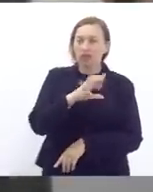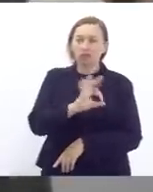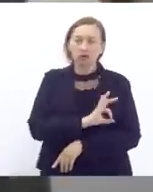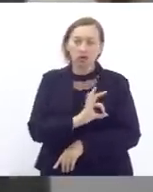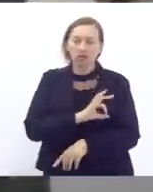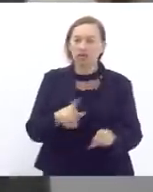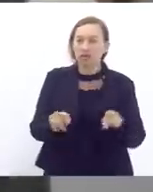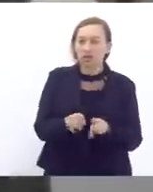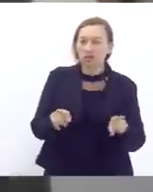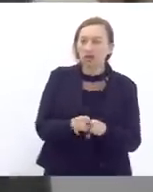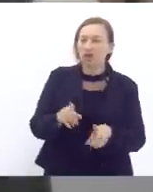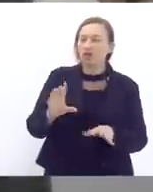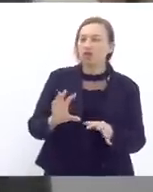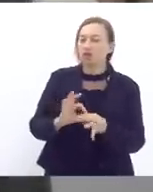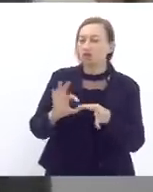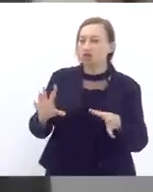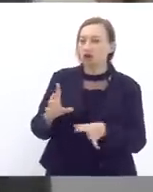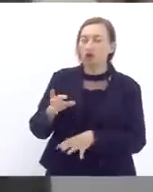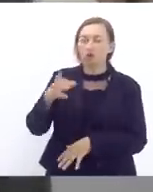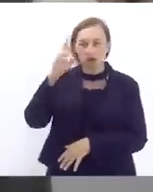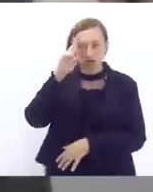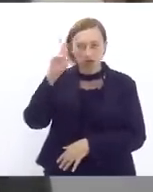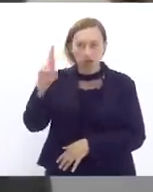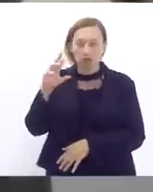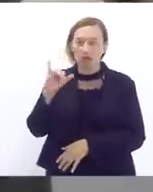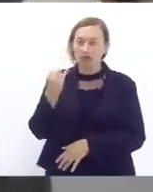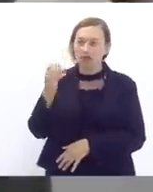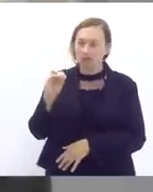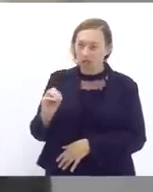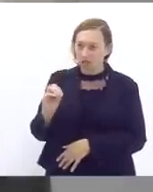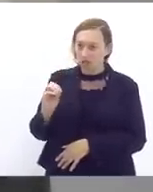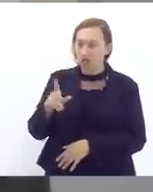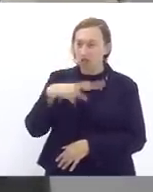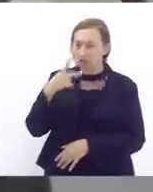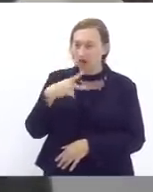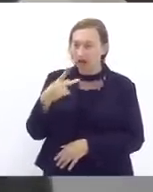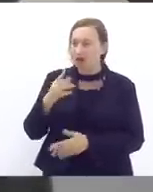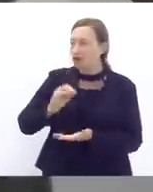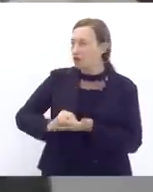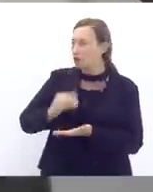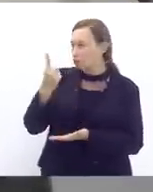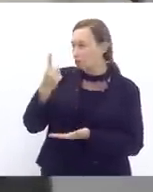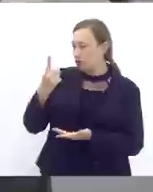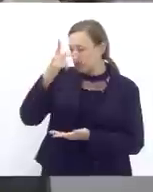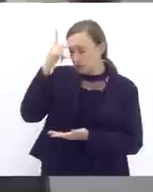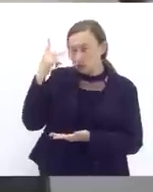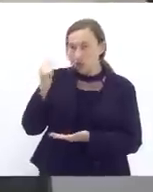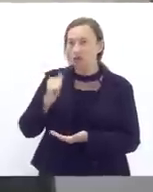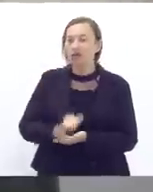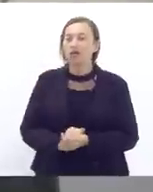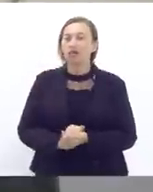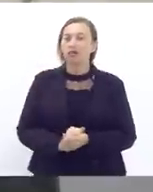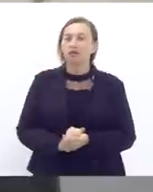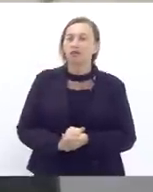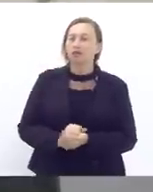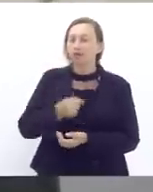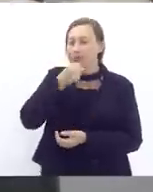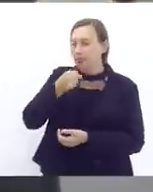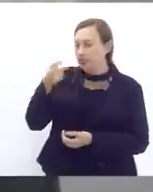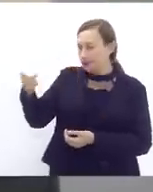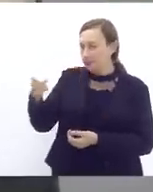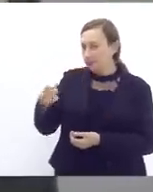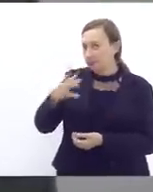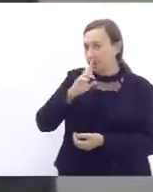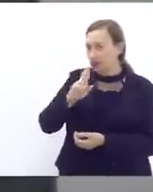para o senhor Sérgio Ramalho que ele não se inscreveu mas como não faltou uma pessoa para ele passar o microfone aqui para